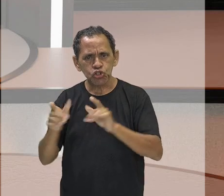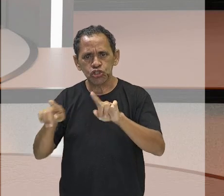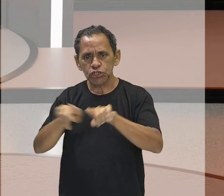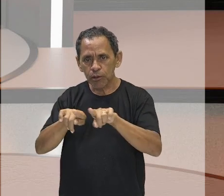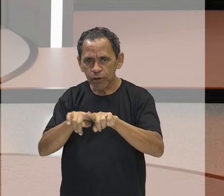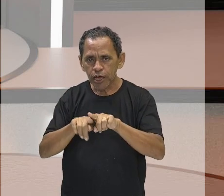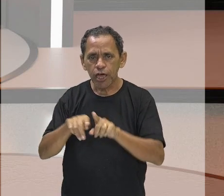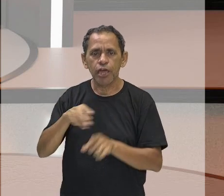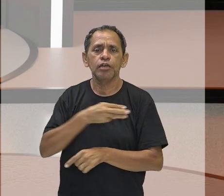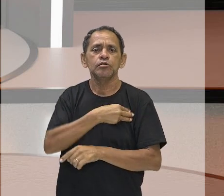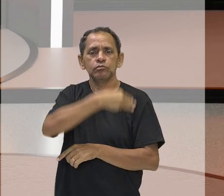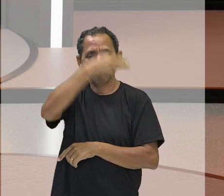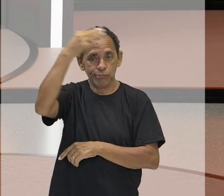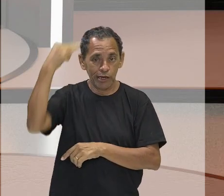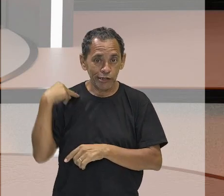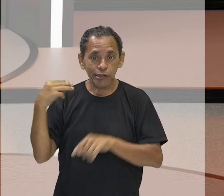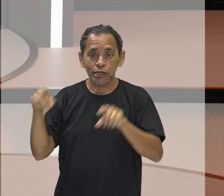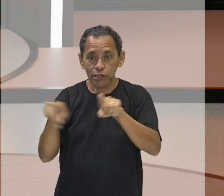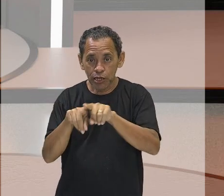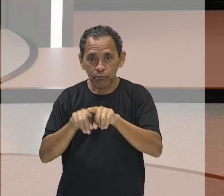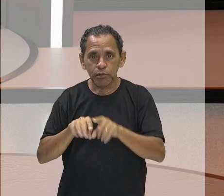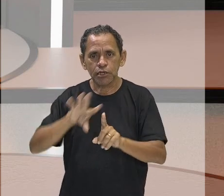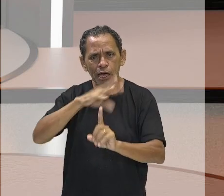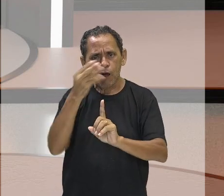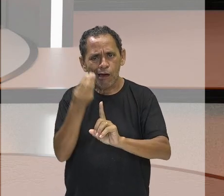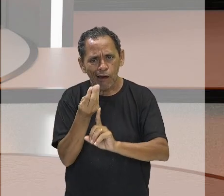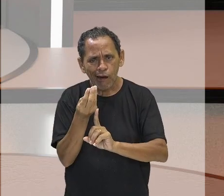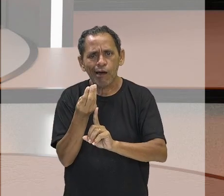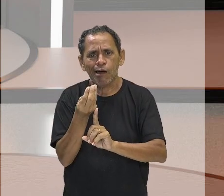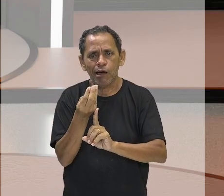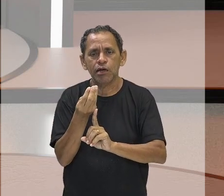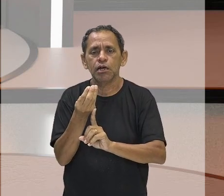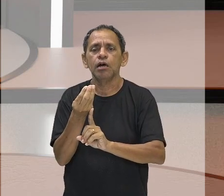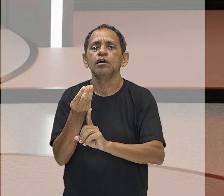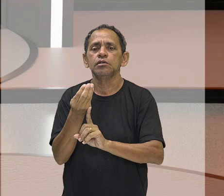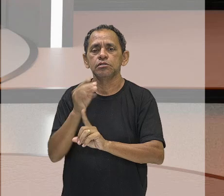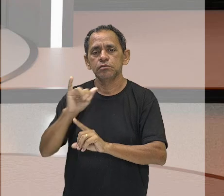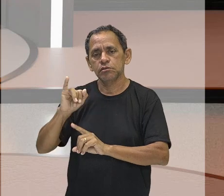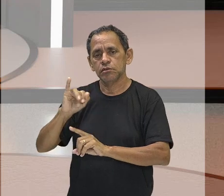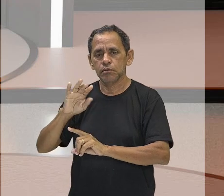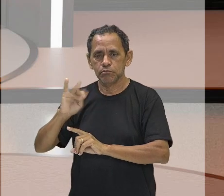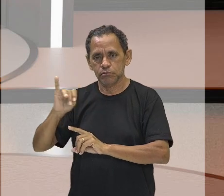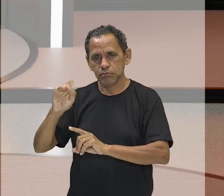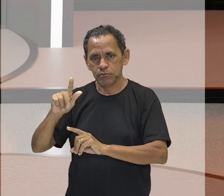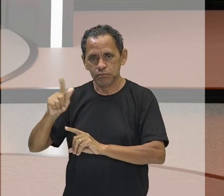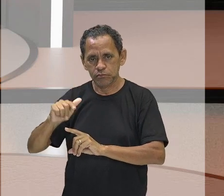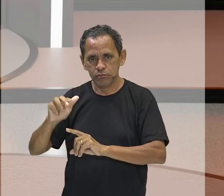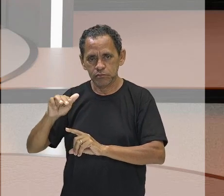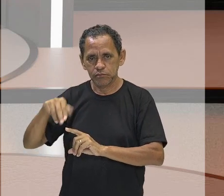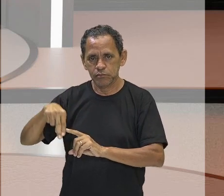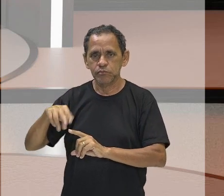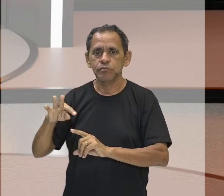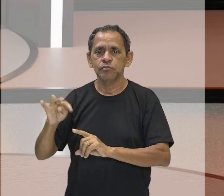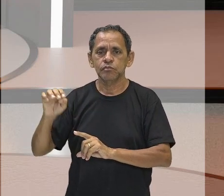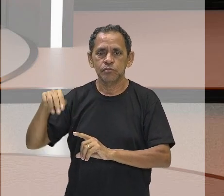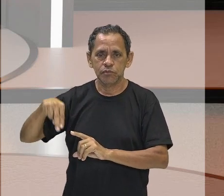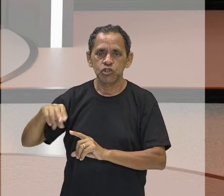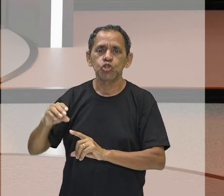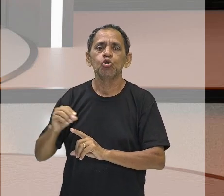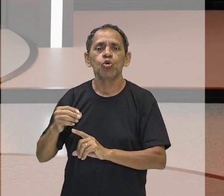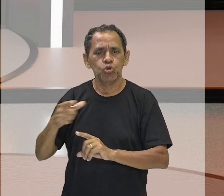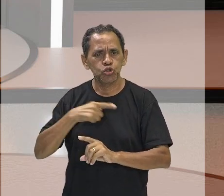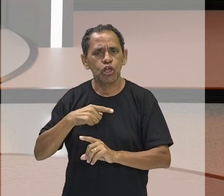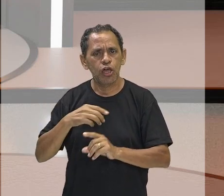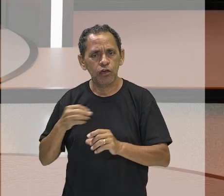santos, eles foram quebrados e a arte bizantina teve então um novo enfoque, que foi justamente retratada a própria imagem